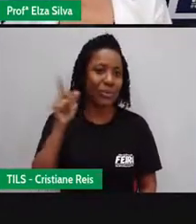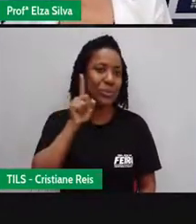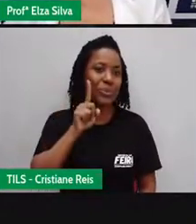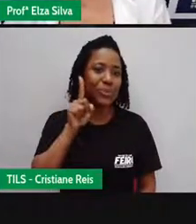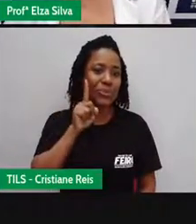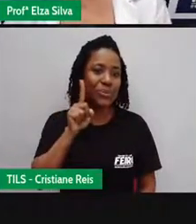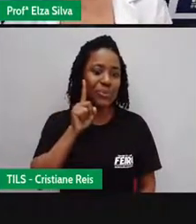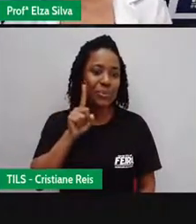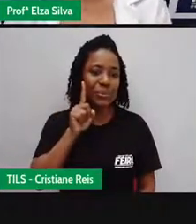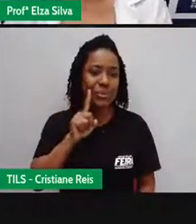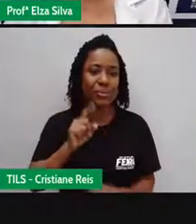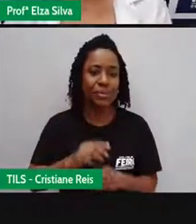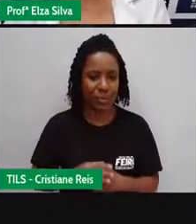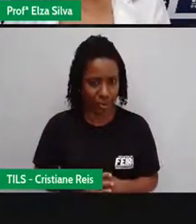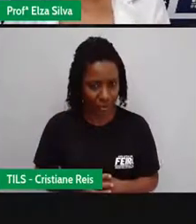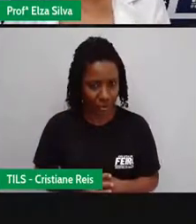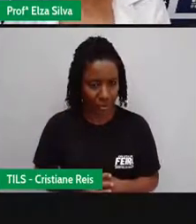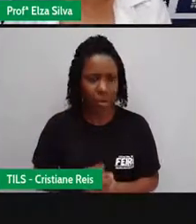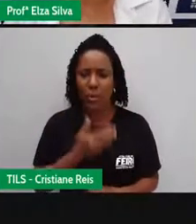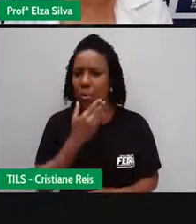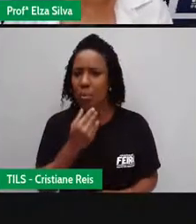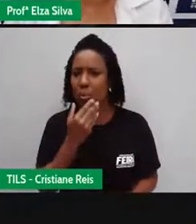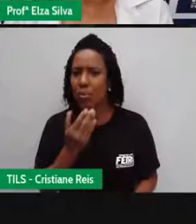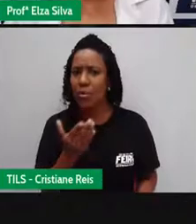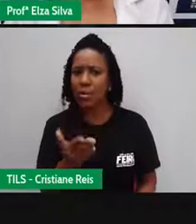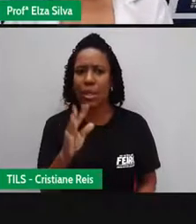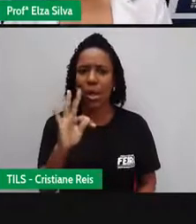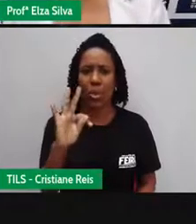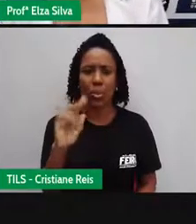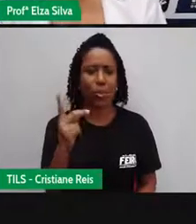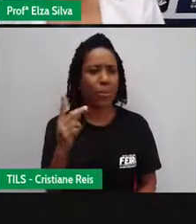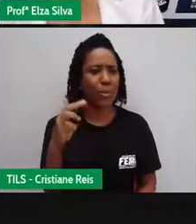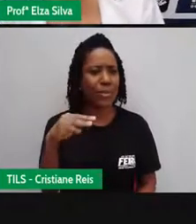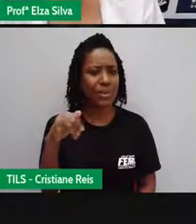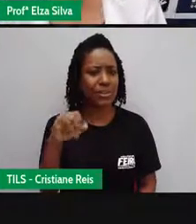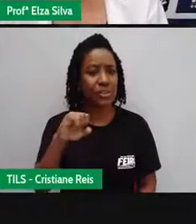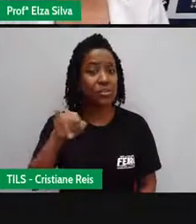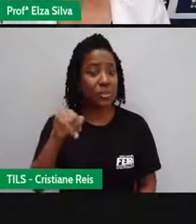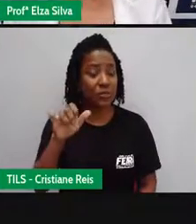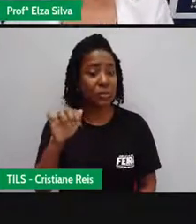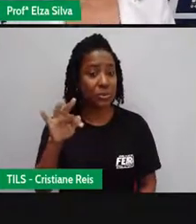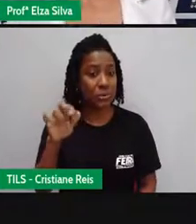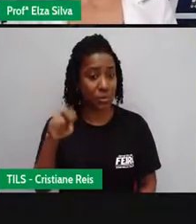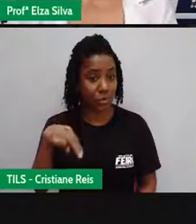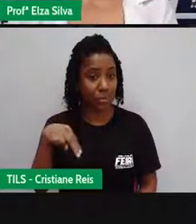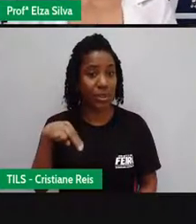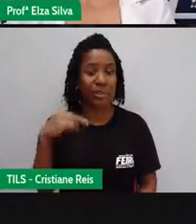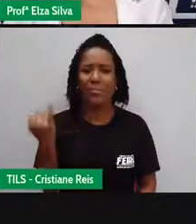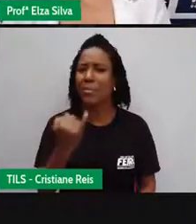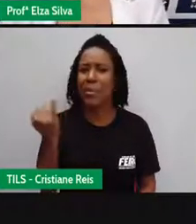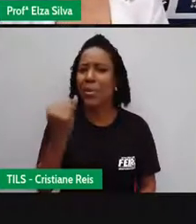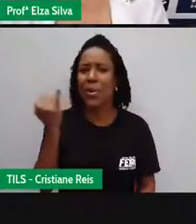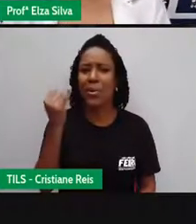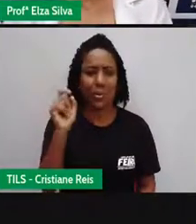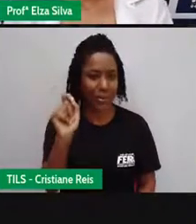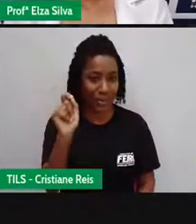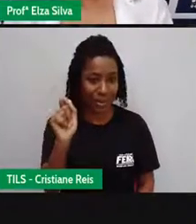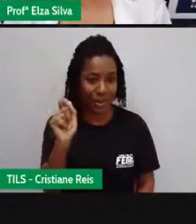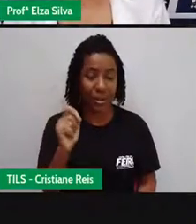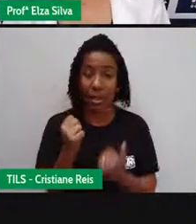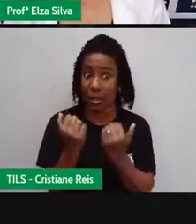E qual a importância dele para esta data? Thomas Jefferson foi quem publicou a